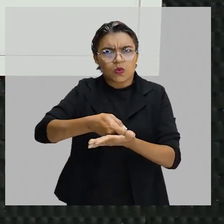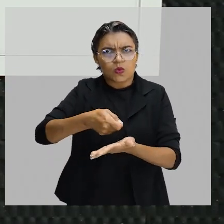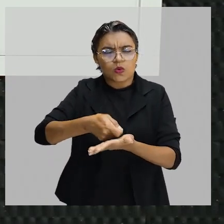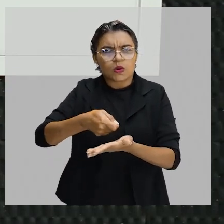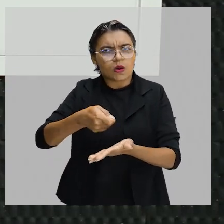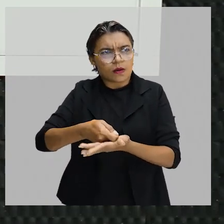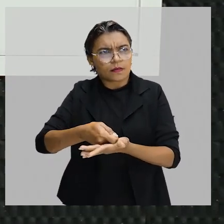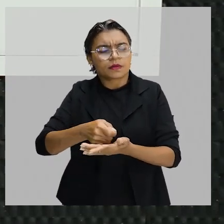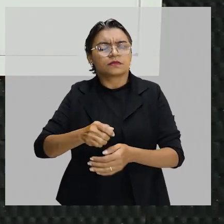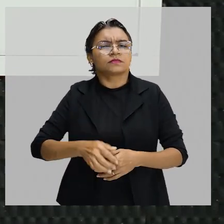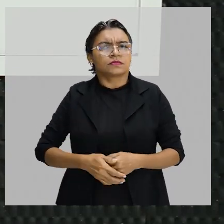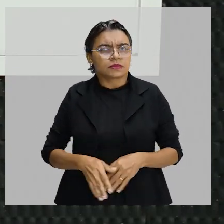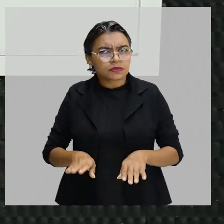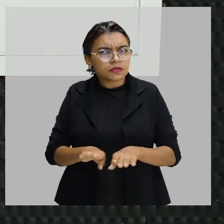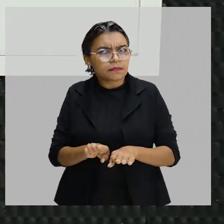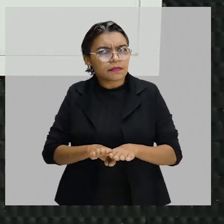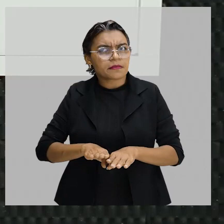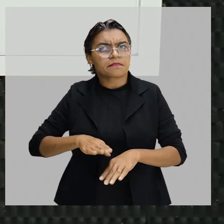ele consegue